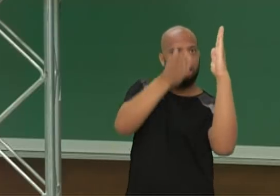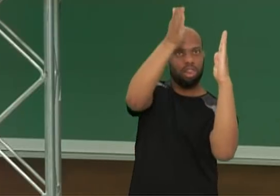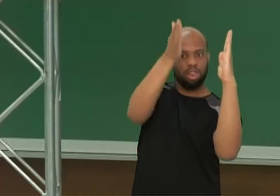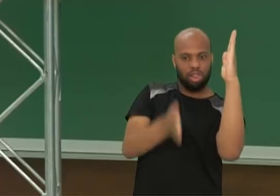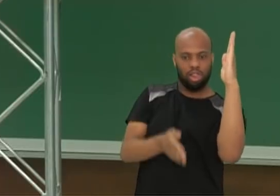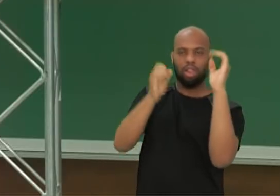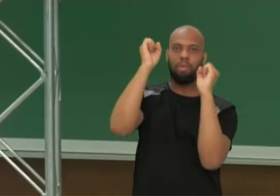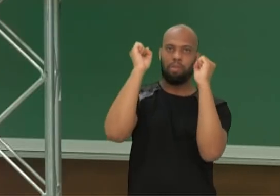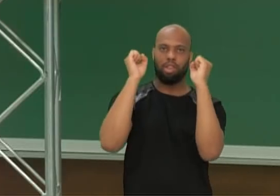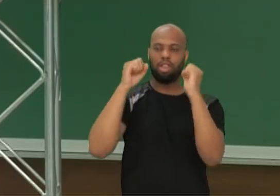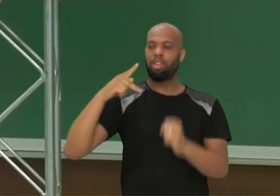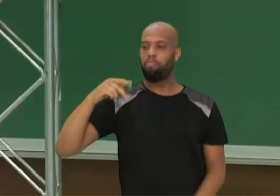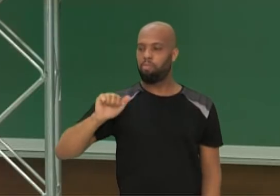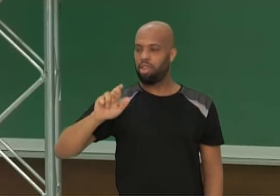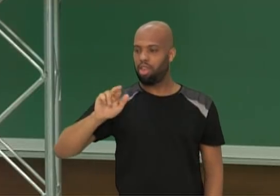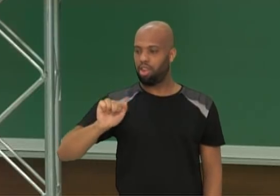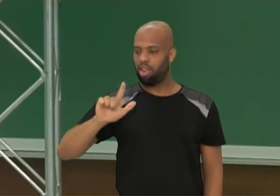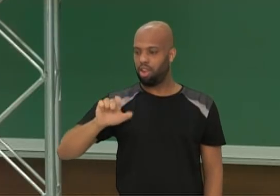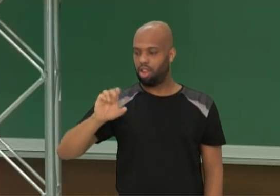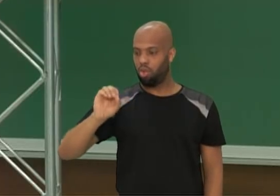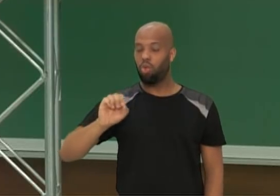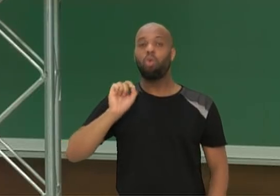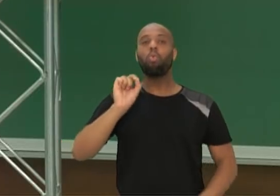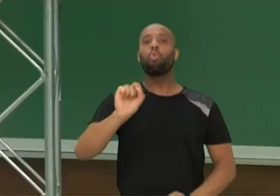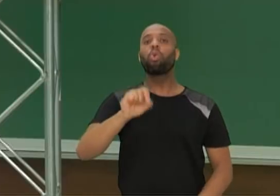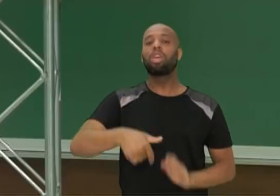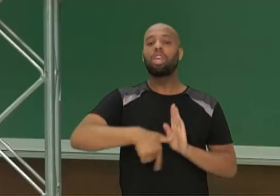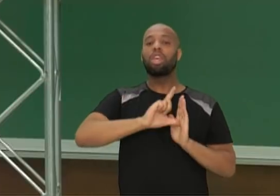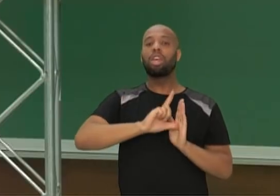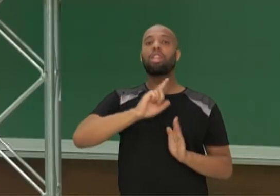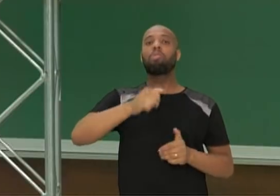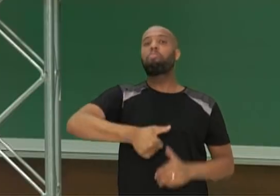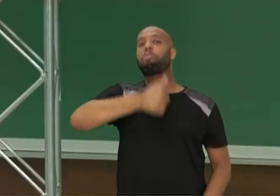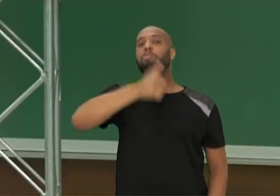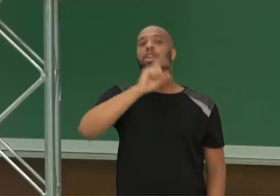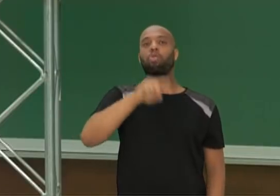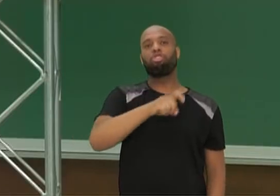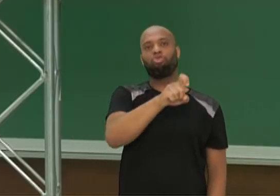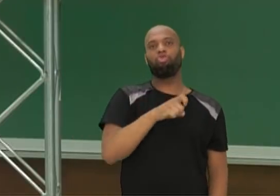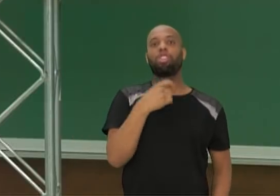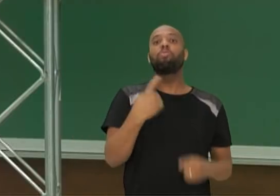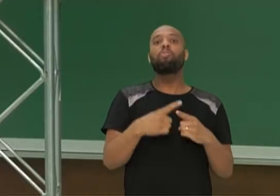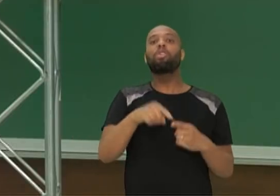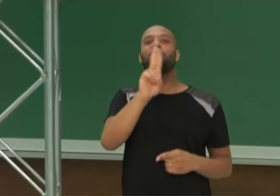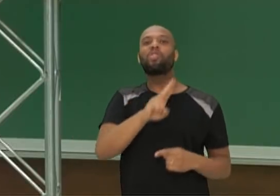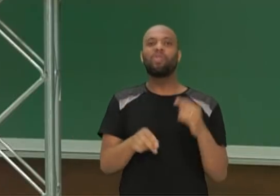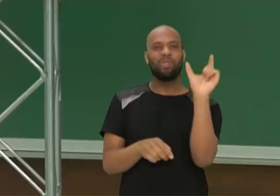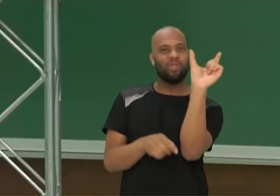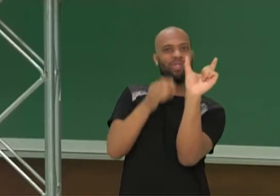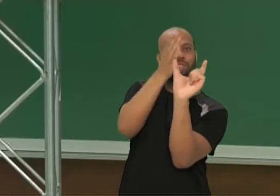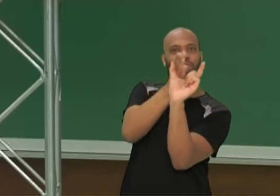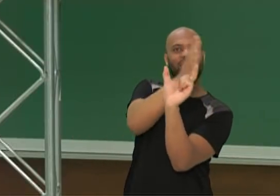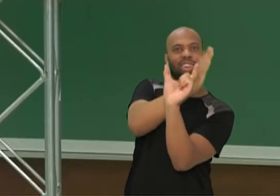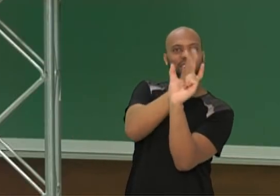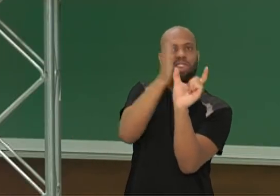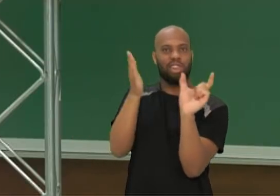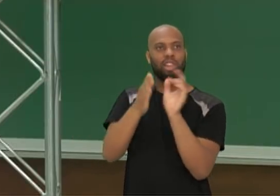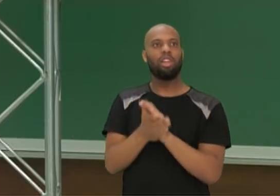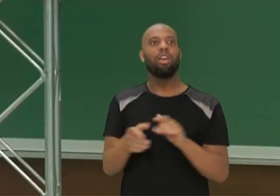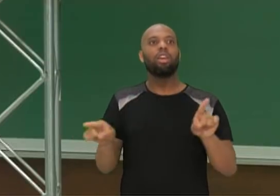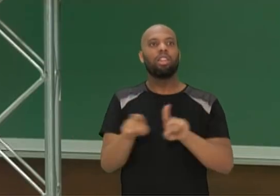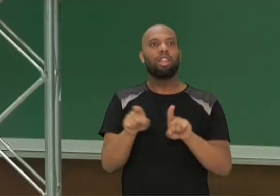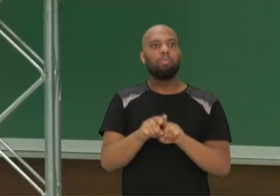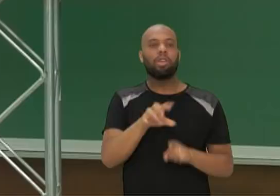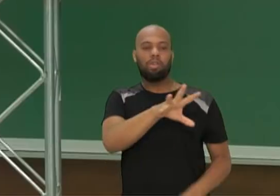vai aparecer na frente é o x. Mesma coisa, eu vou compensar retirando o x